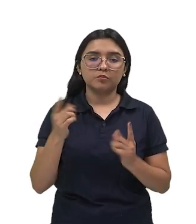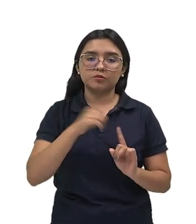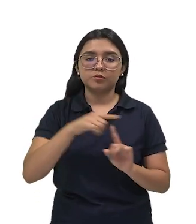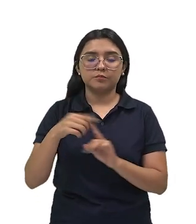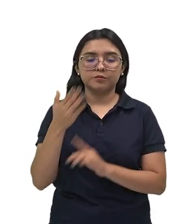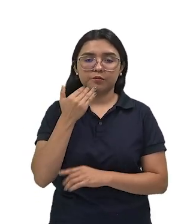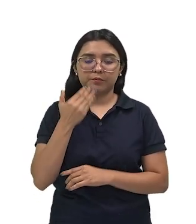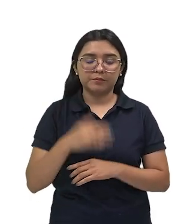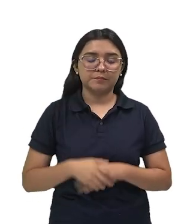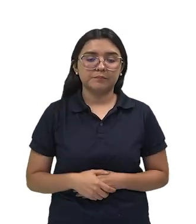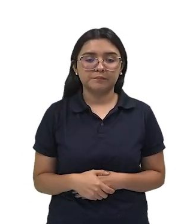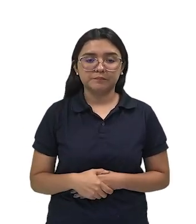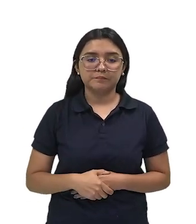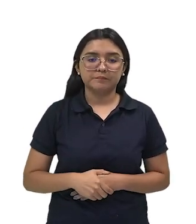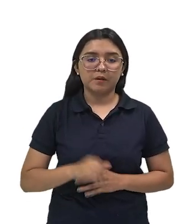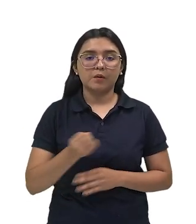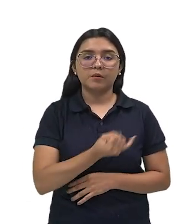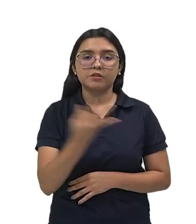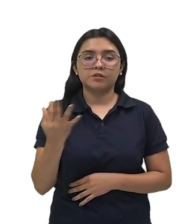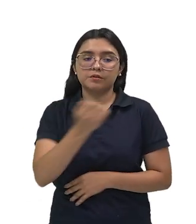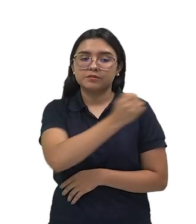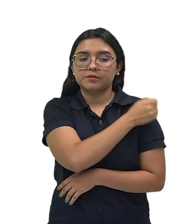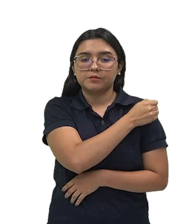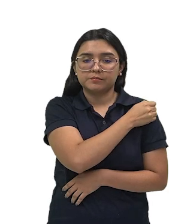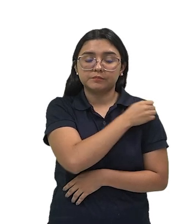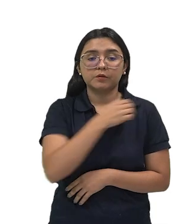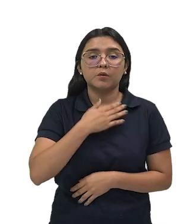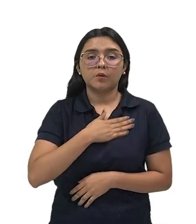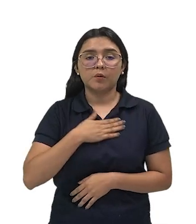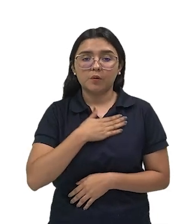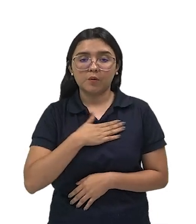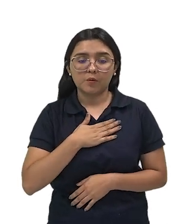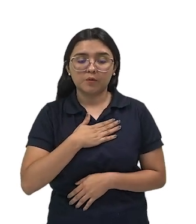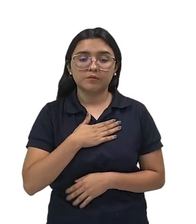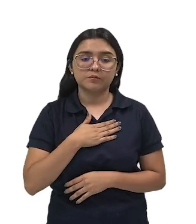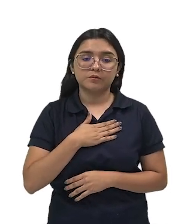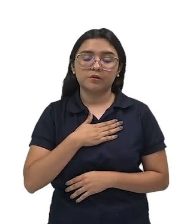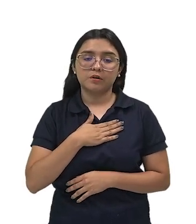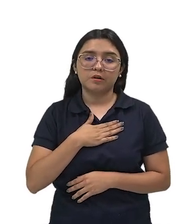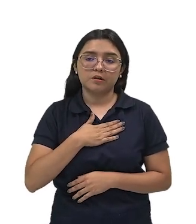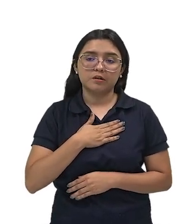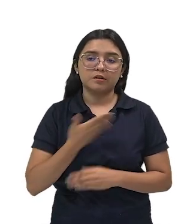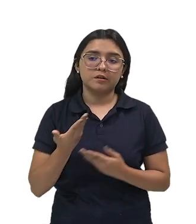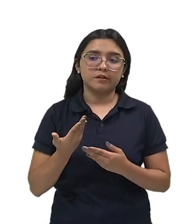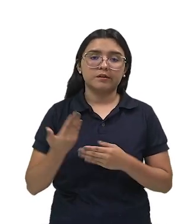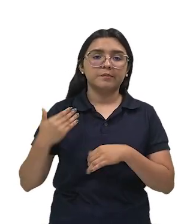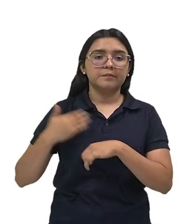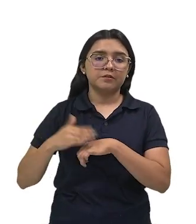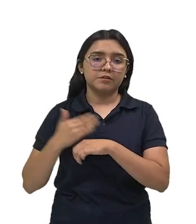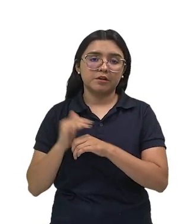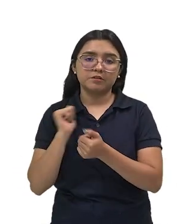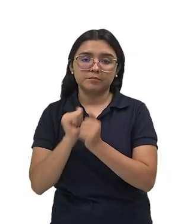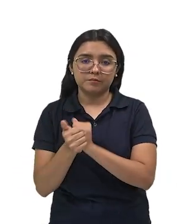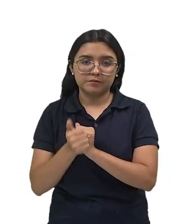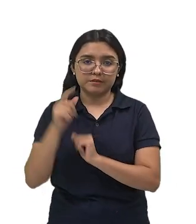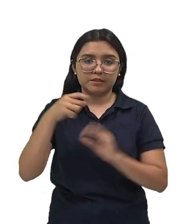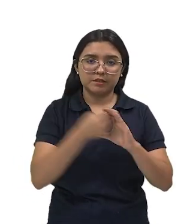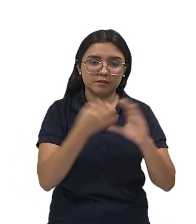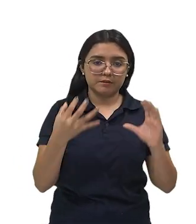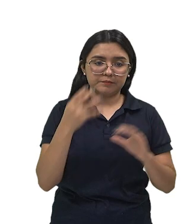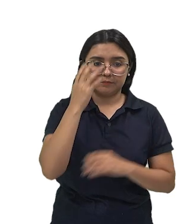qual o quantitativo de alunos que gostam de praticar esporte. Essa é a característica.